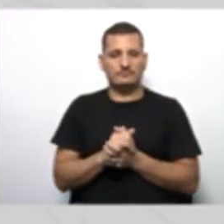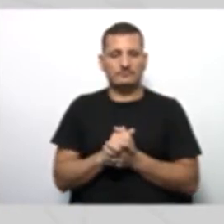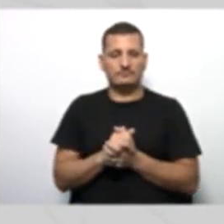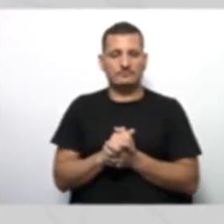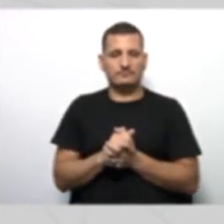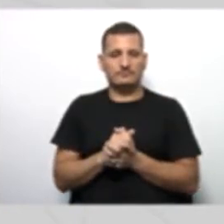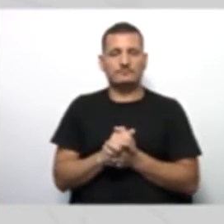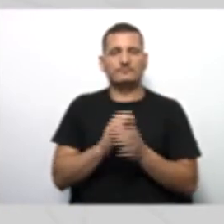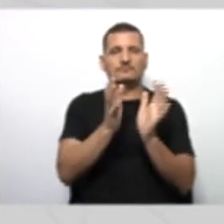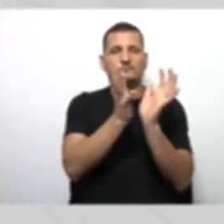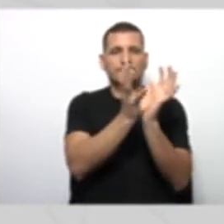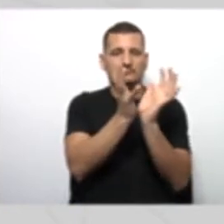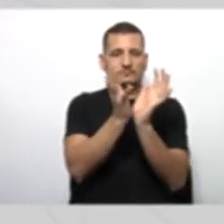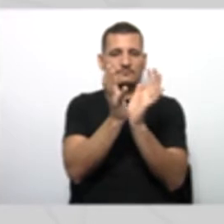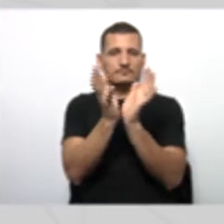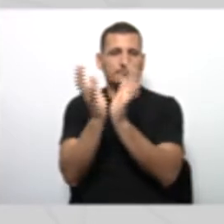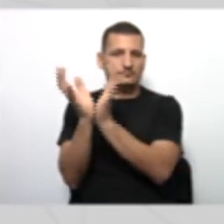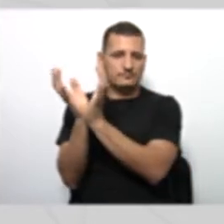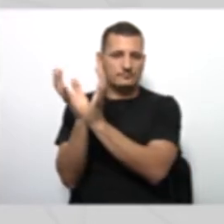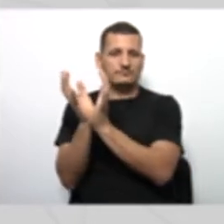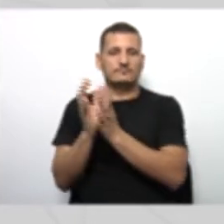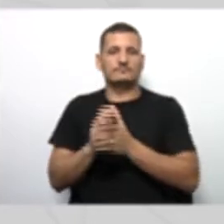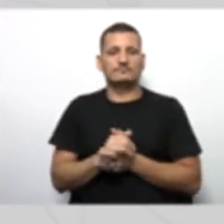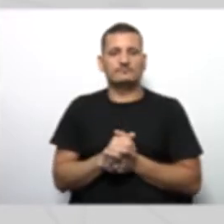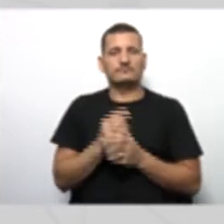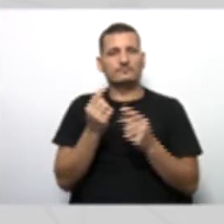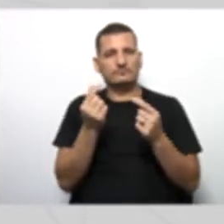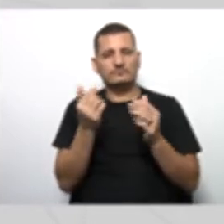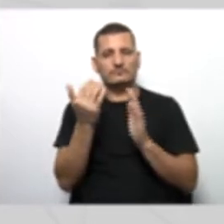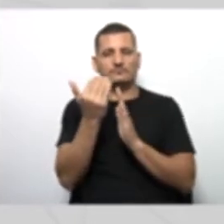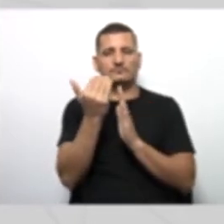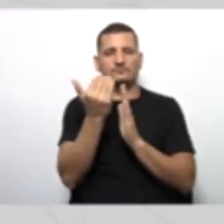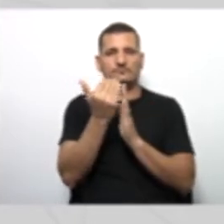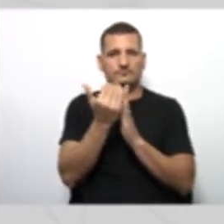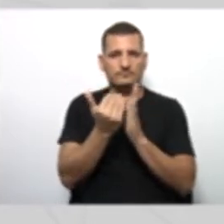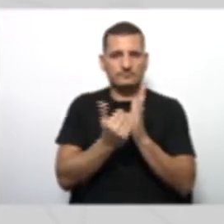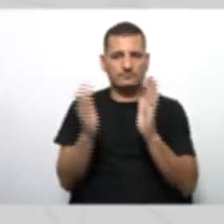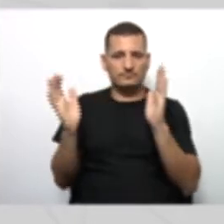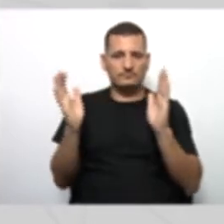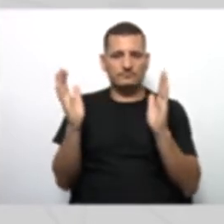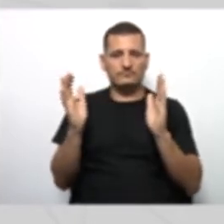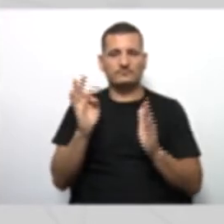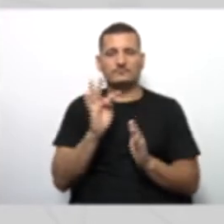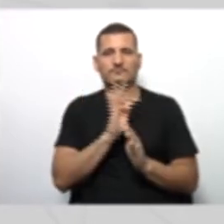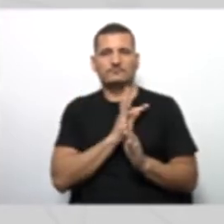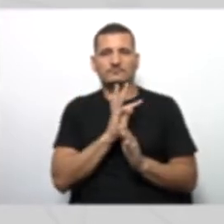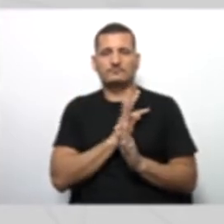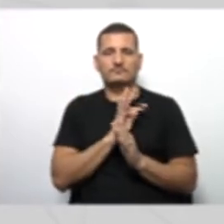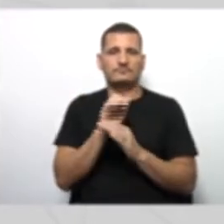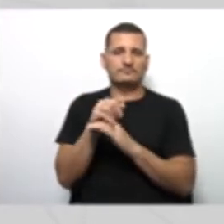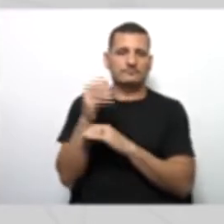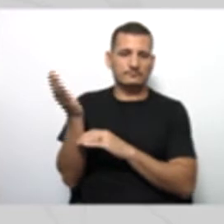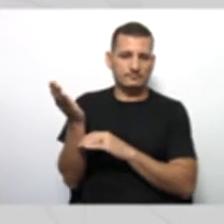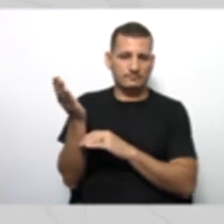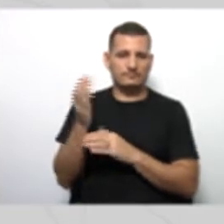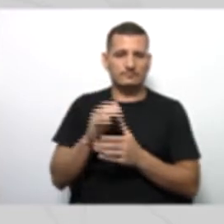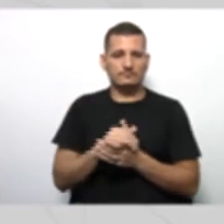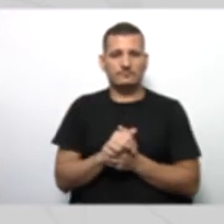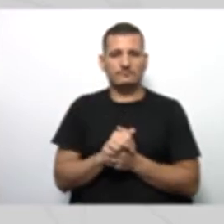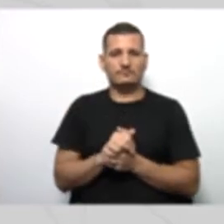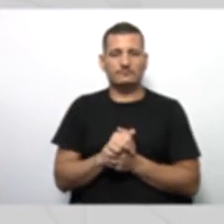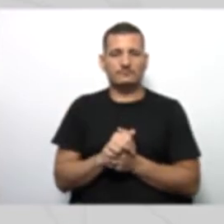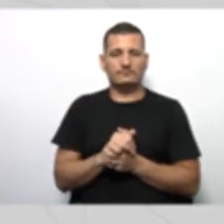uma tranquilidade financeira em relação àquele evento, tá? Depois que eu listo todas as categorias dos riscos